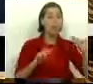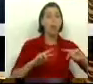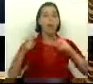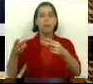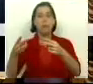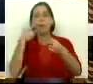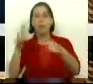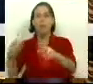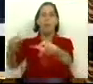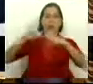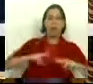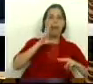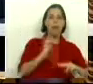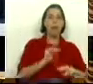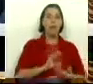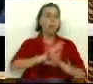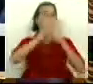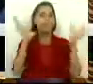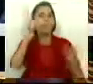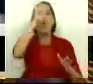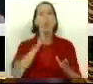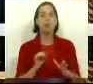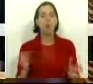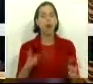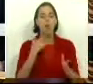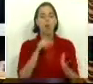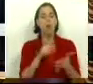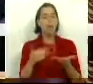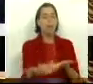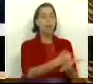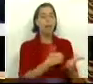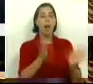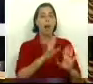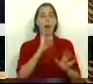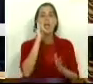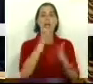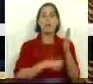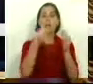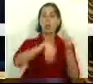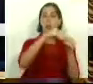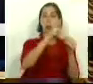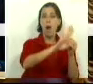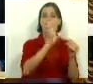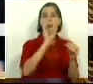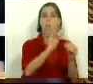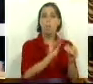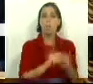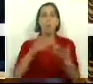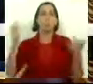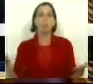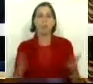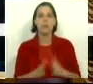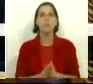banca regressa. Por outras palavras, o Estado deixa de poder contar com as receitas geradas pelo imposto extraordinário sobre os bancos. E,